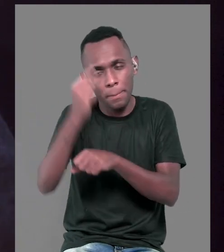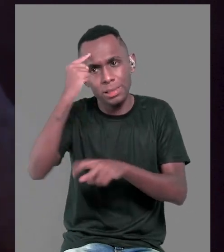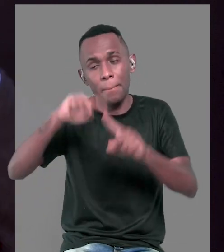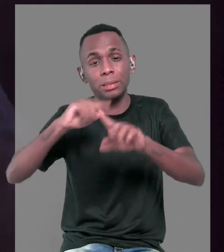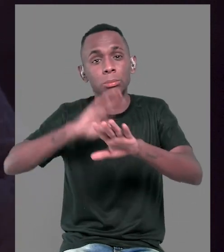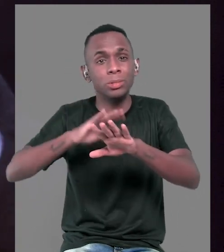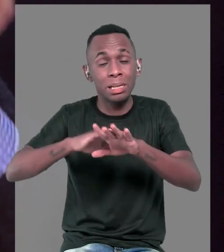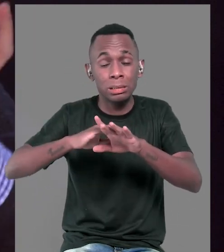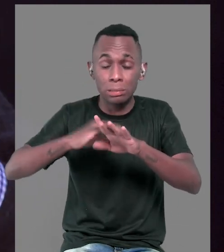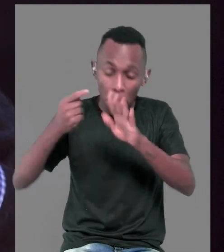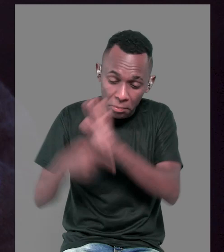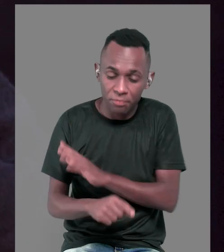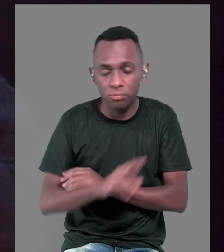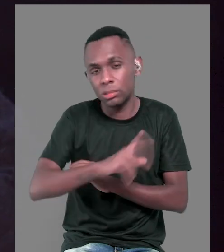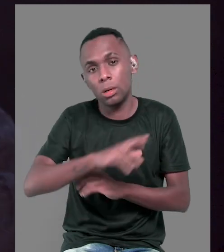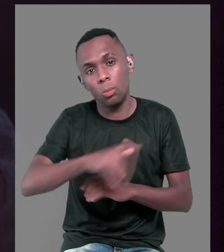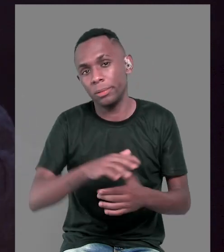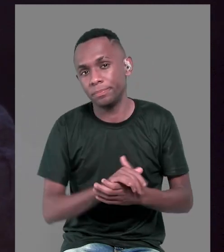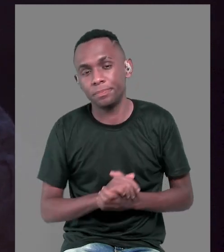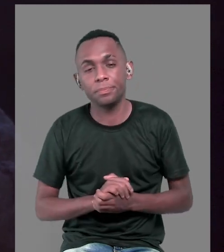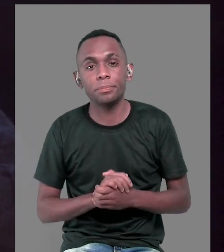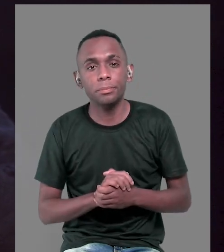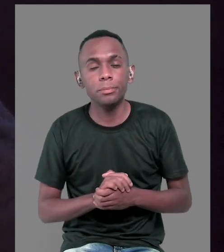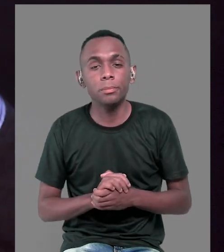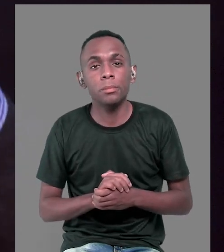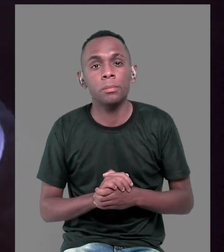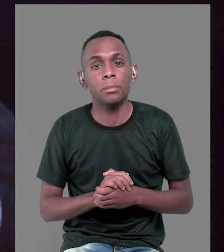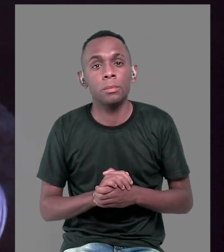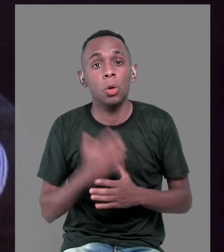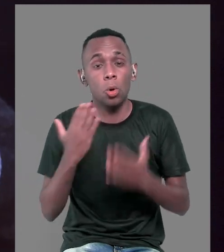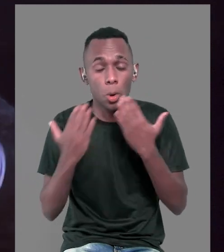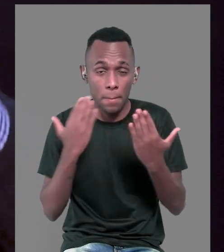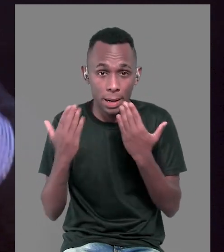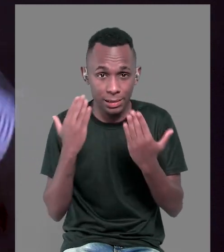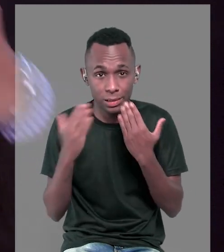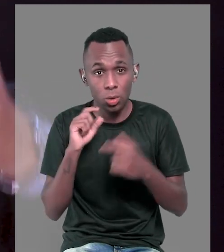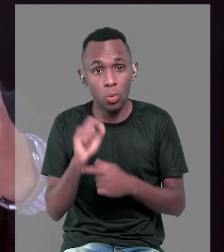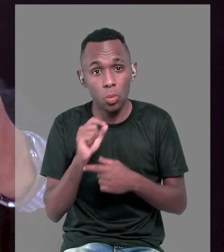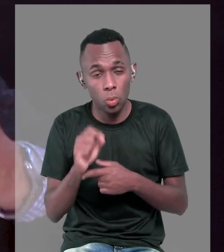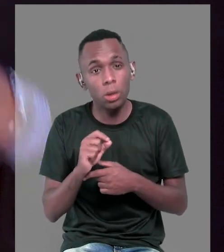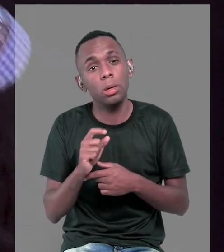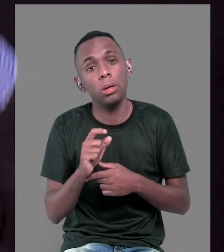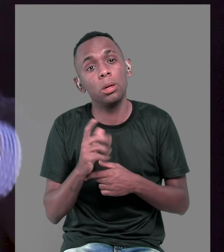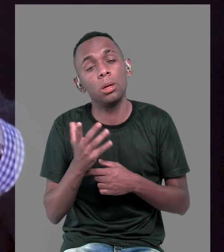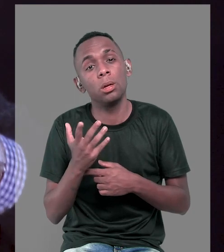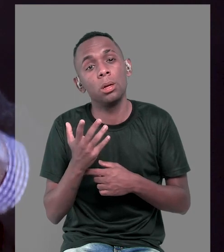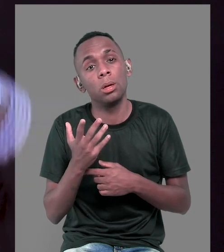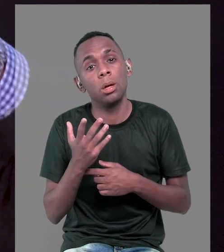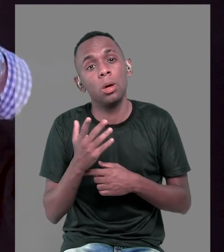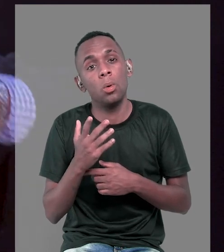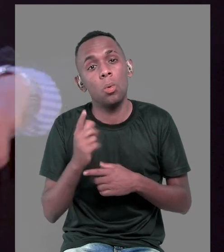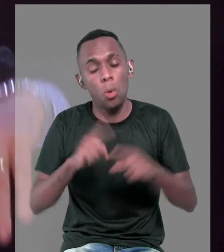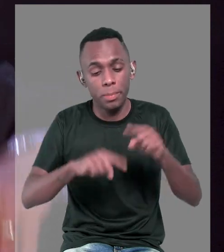tenha feito essa comparação com um aparelho de comunicação, com a